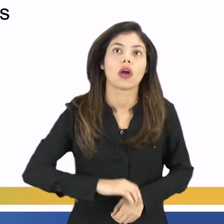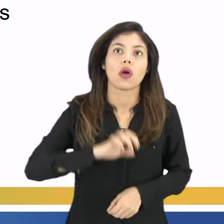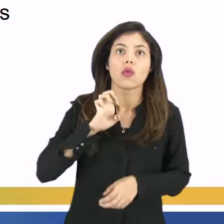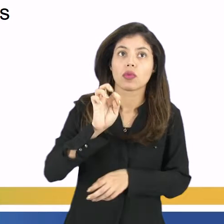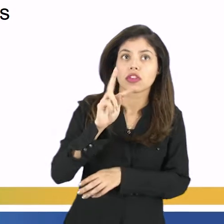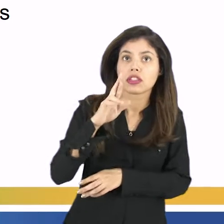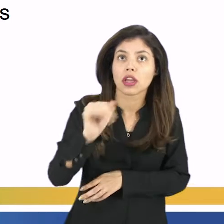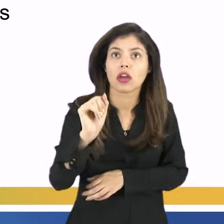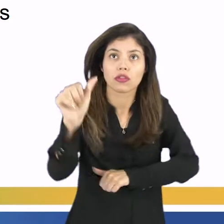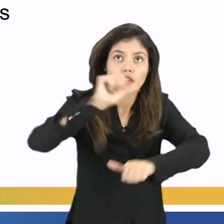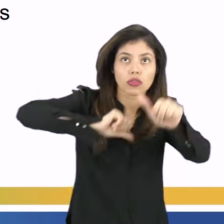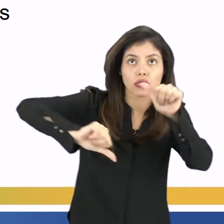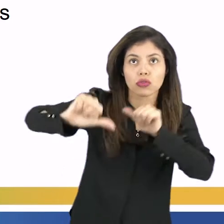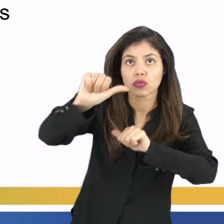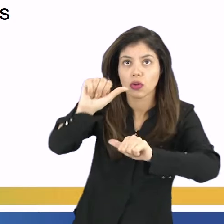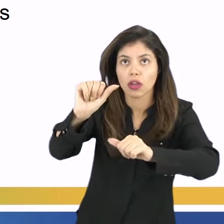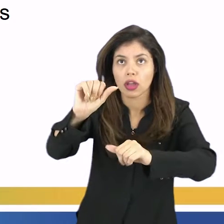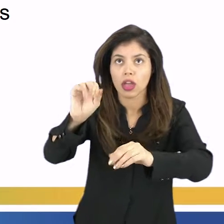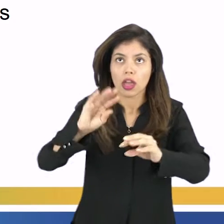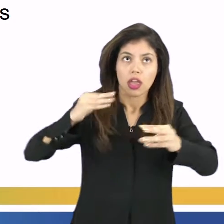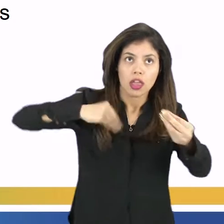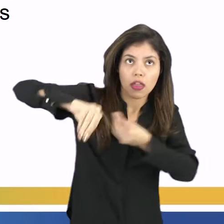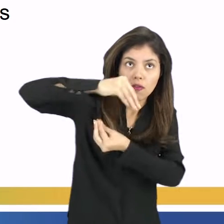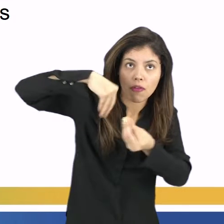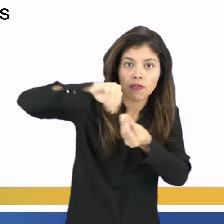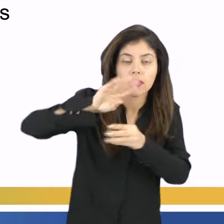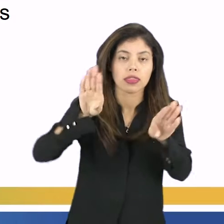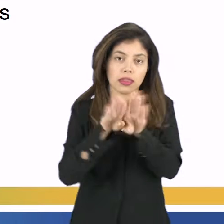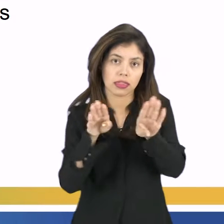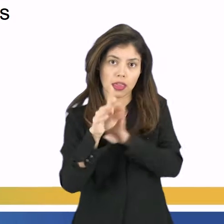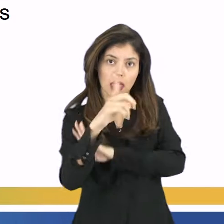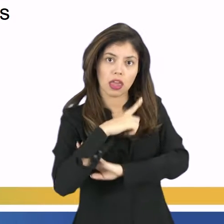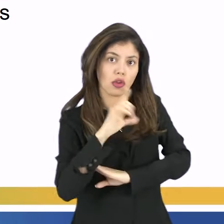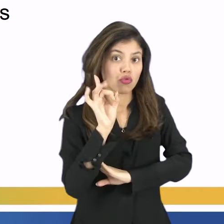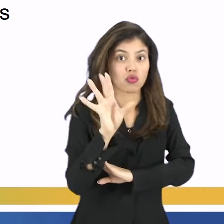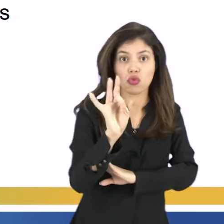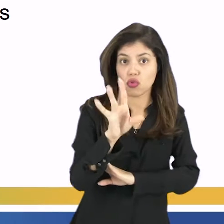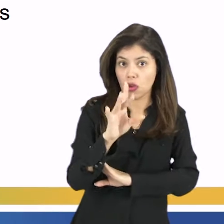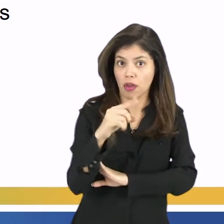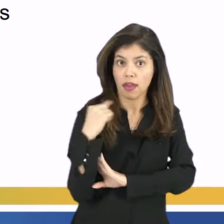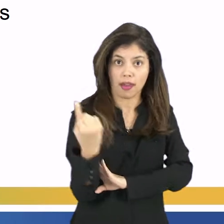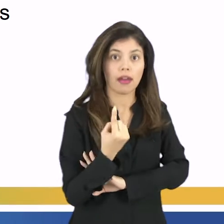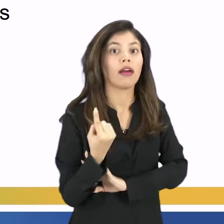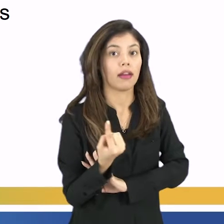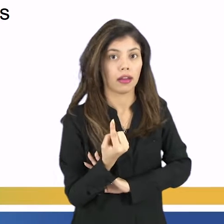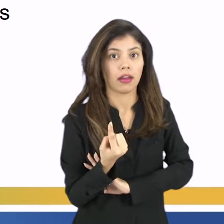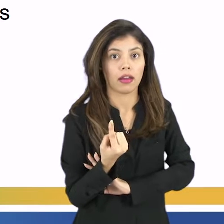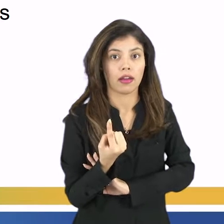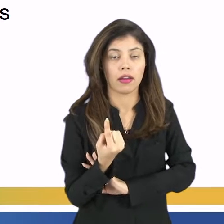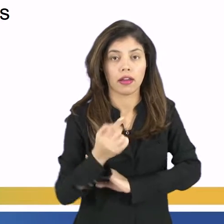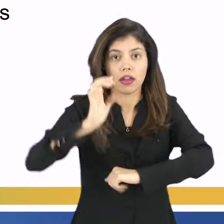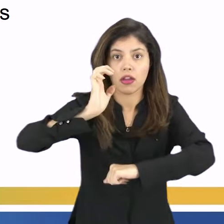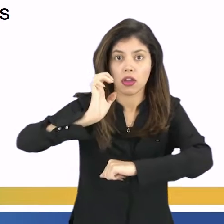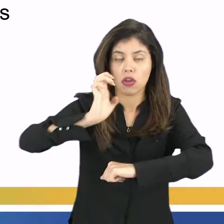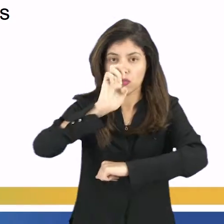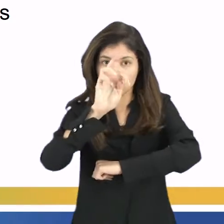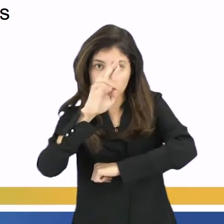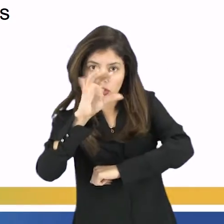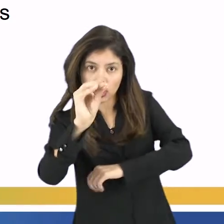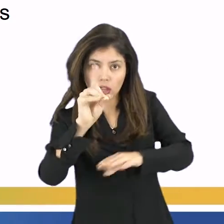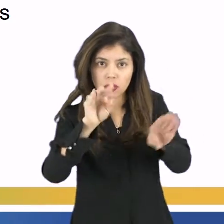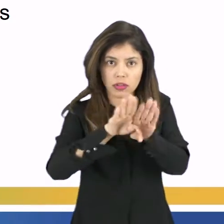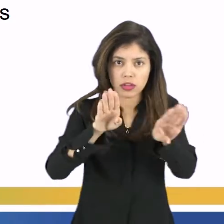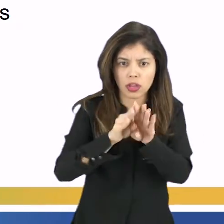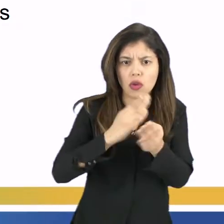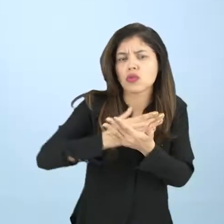de entalpia, a troca de energia envolvida em um processo racional, não depende exclusivamente dos estados intermediários